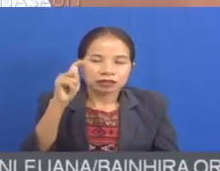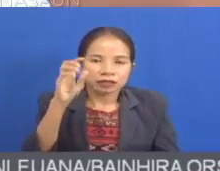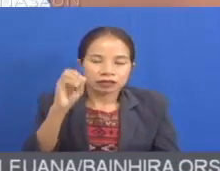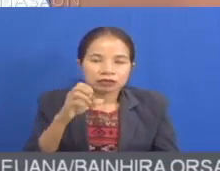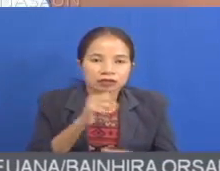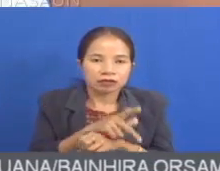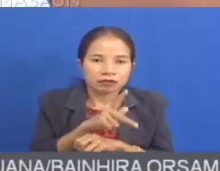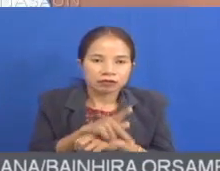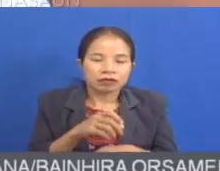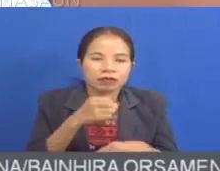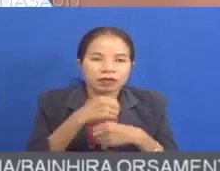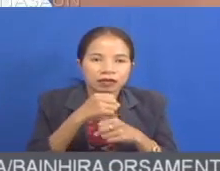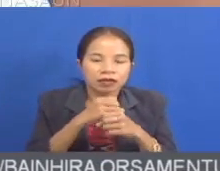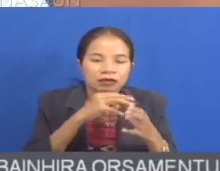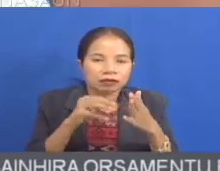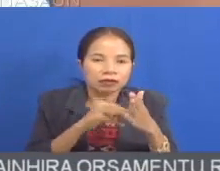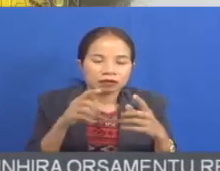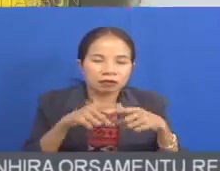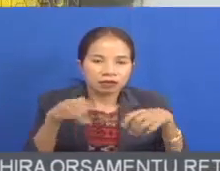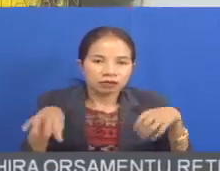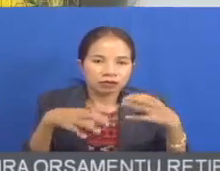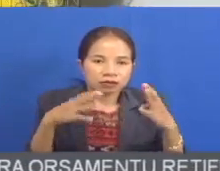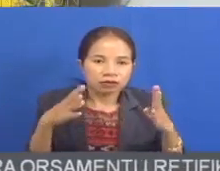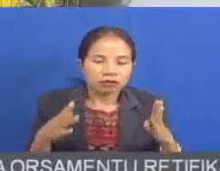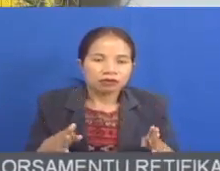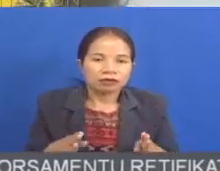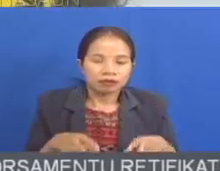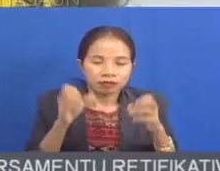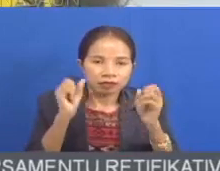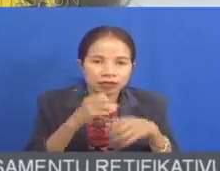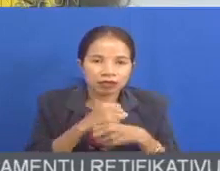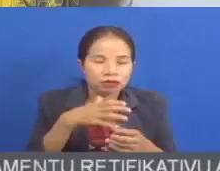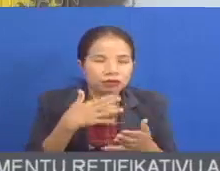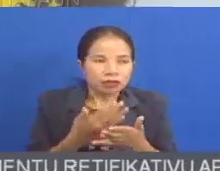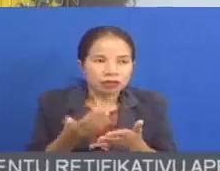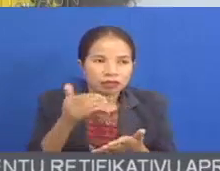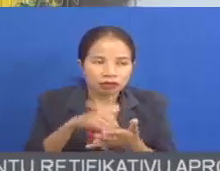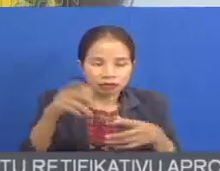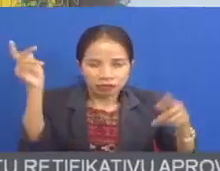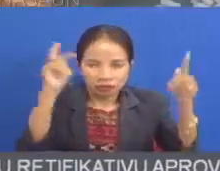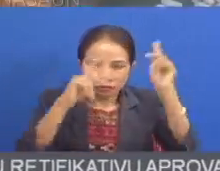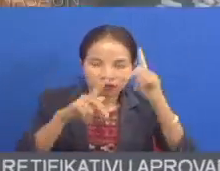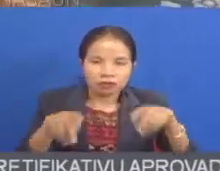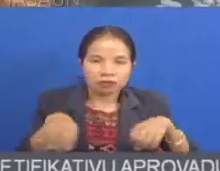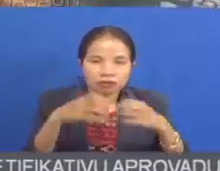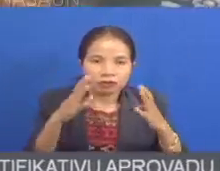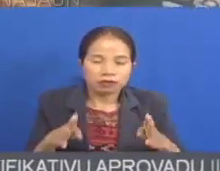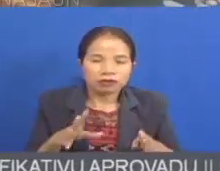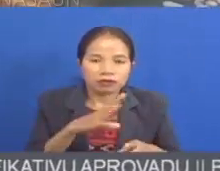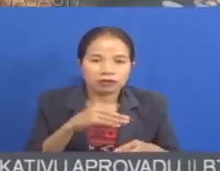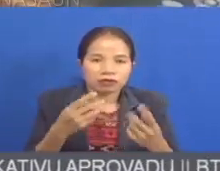CEFOPE halo mediação, conciliação ba trabalhadores, Rodibel harmoniza fale, problema entre trabalhadores